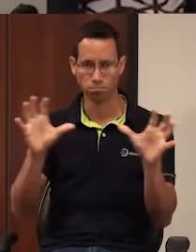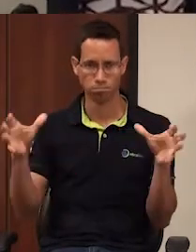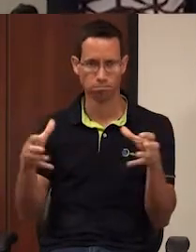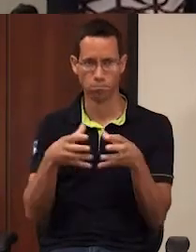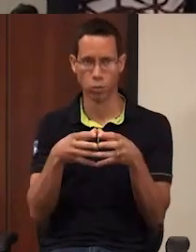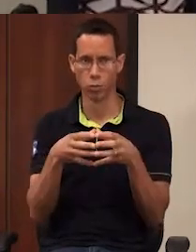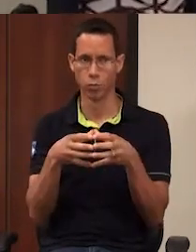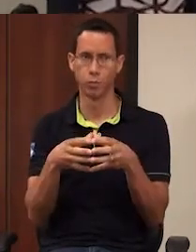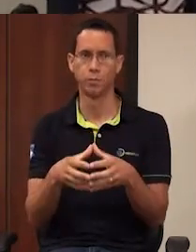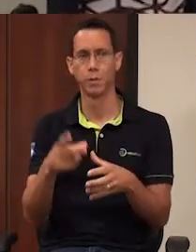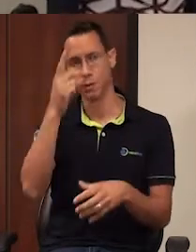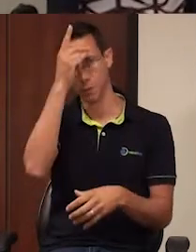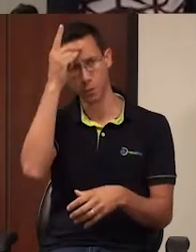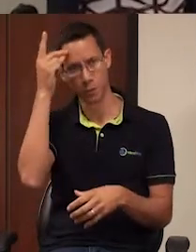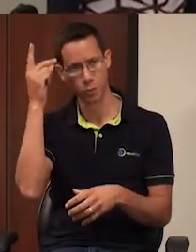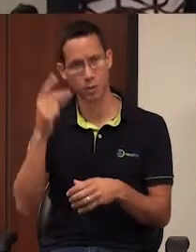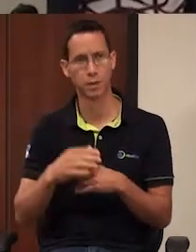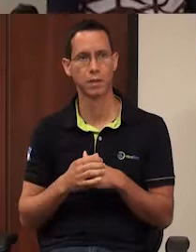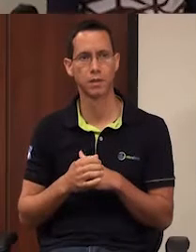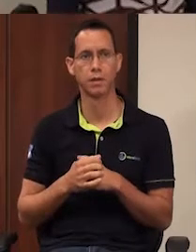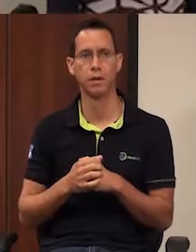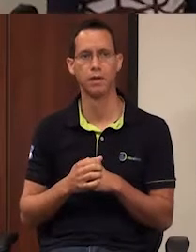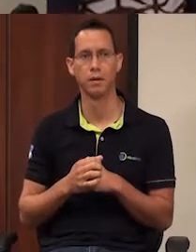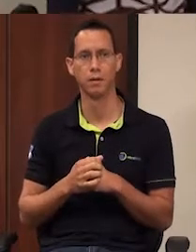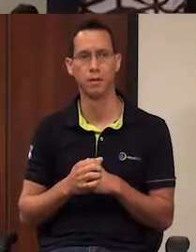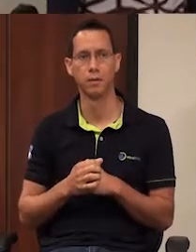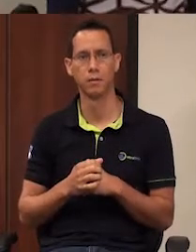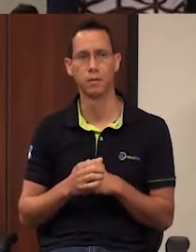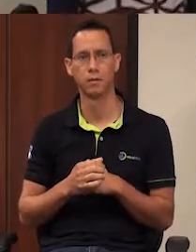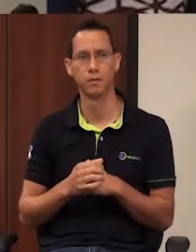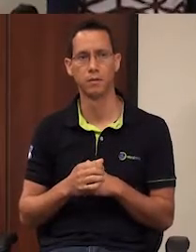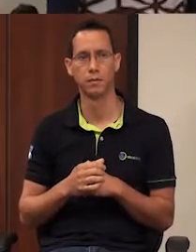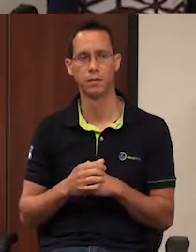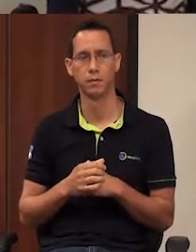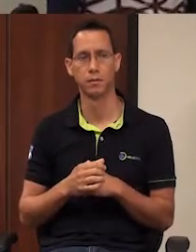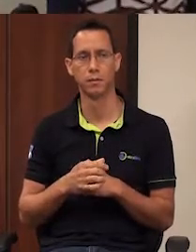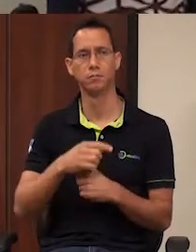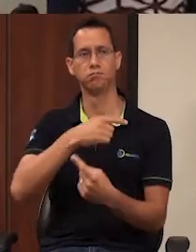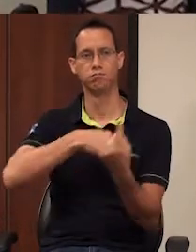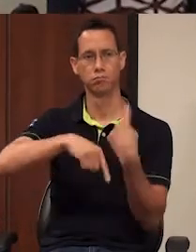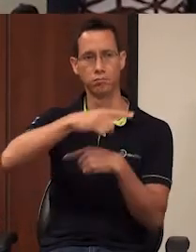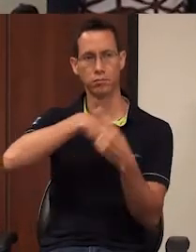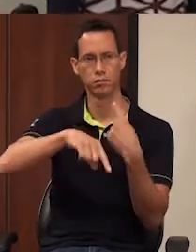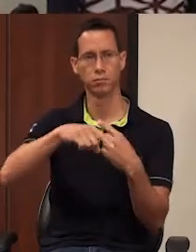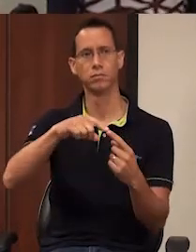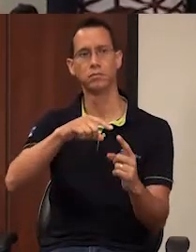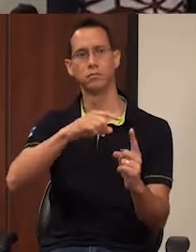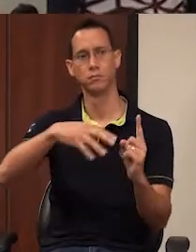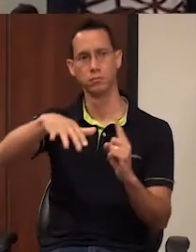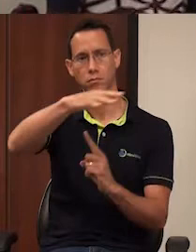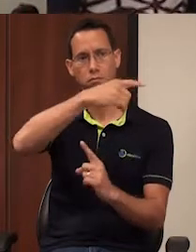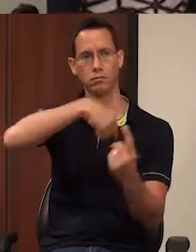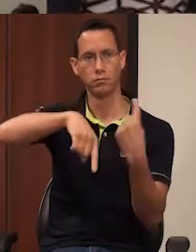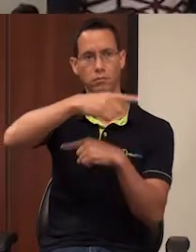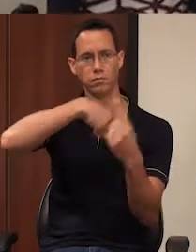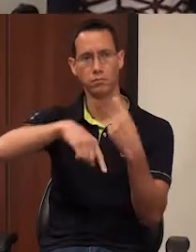né, pessoas que têm a questão aí da interação entre si e o meio